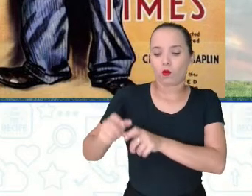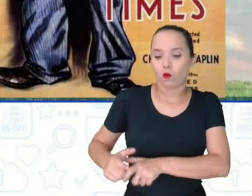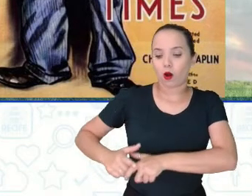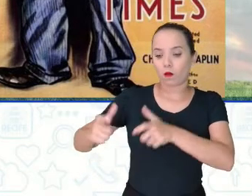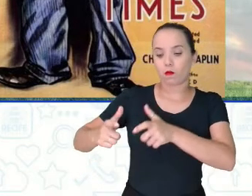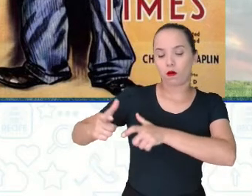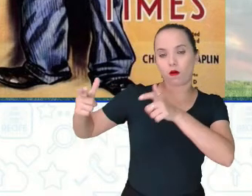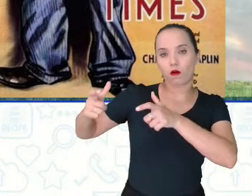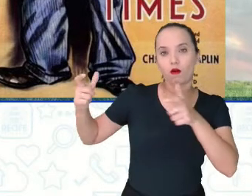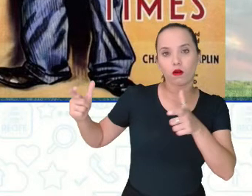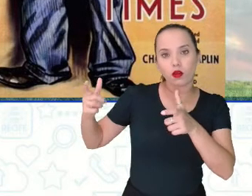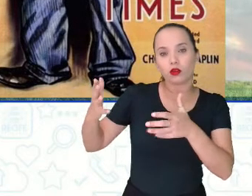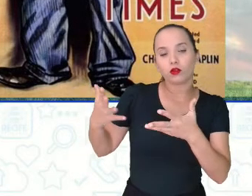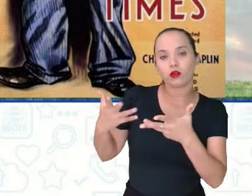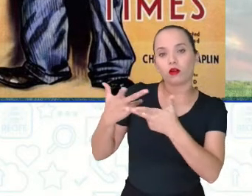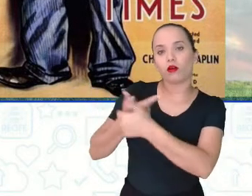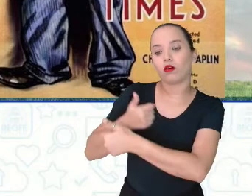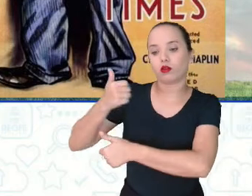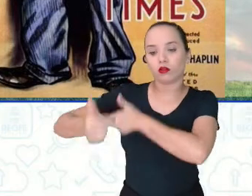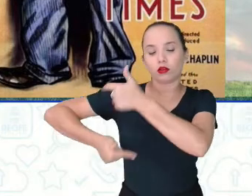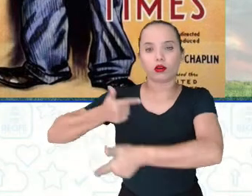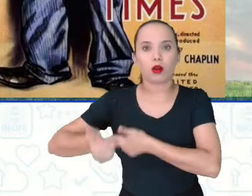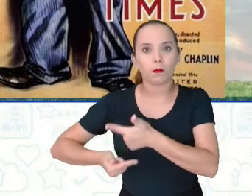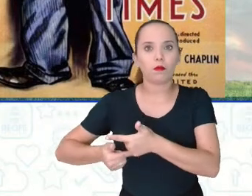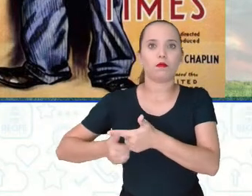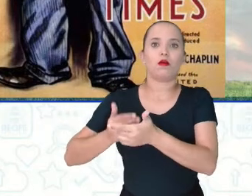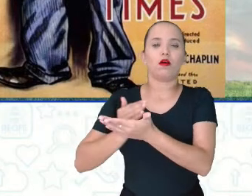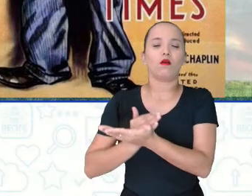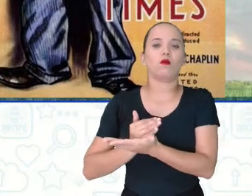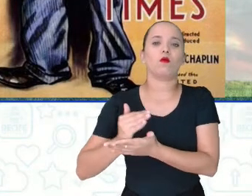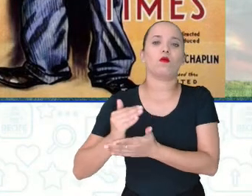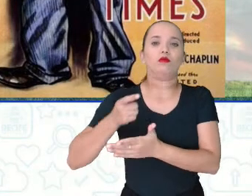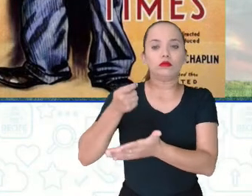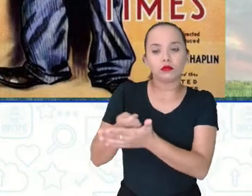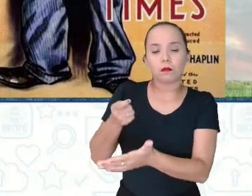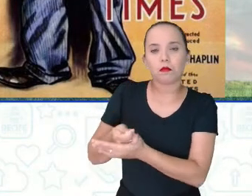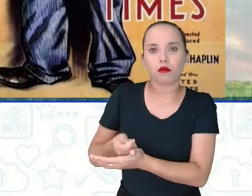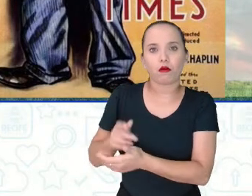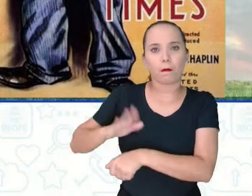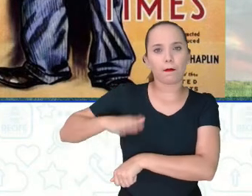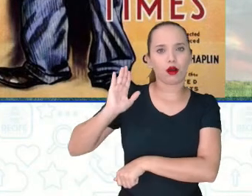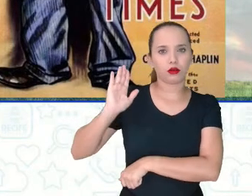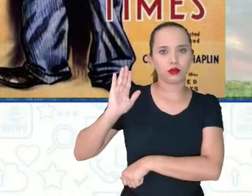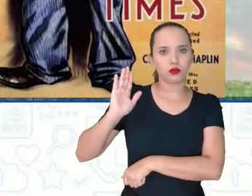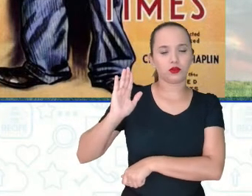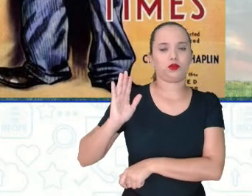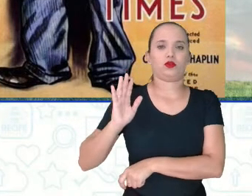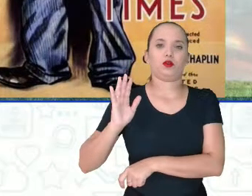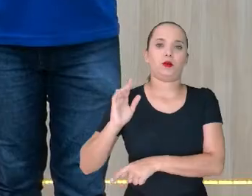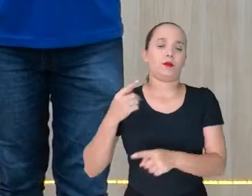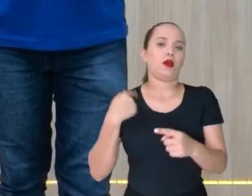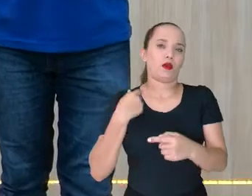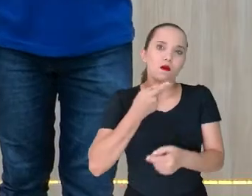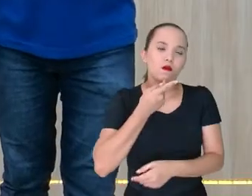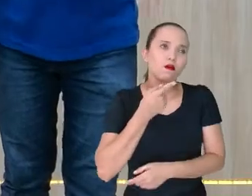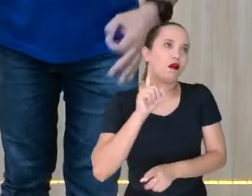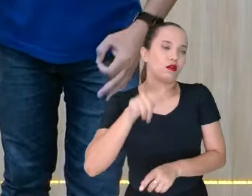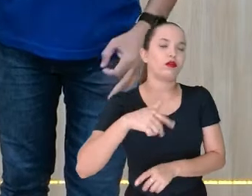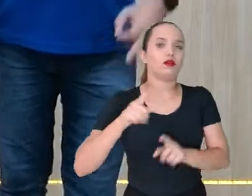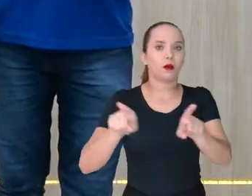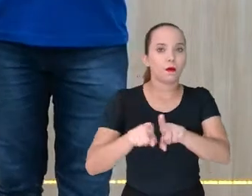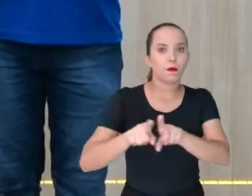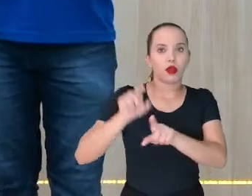produção elevou os níveis de produção e de exploração do trabalho. Consequentemente, eu diria do